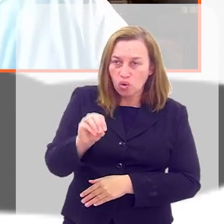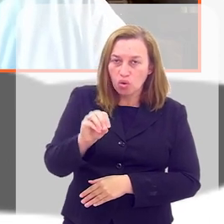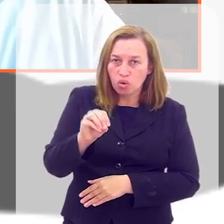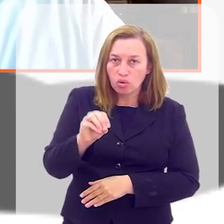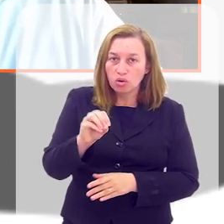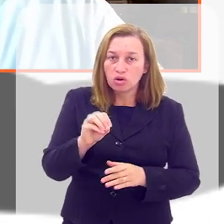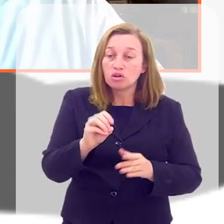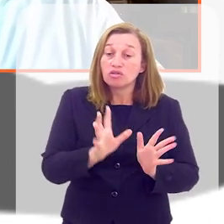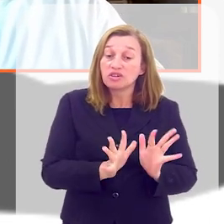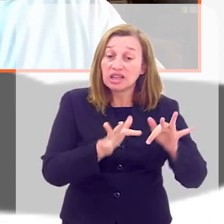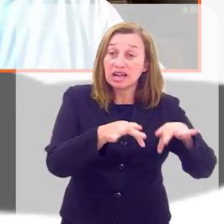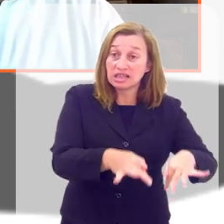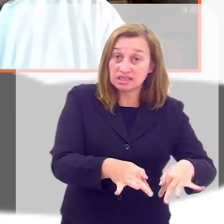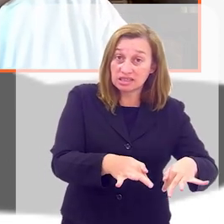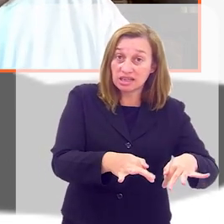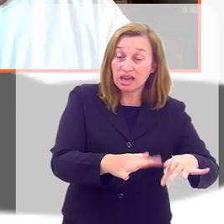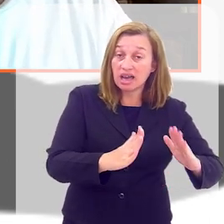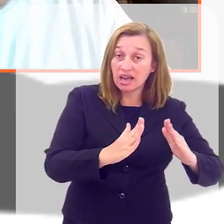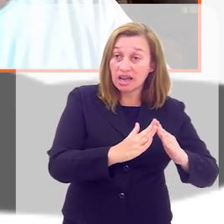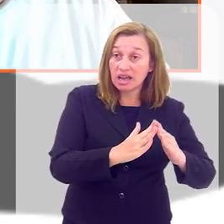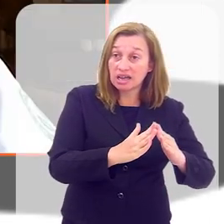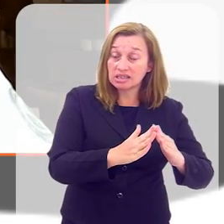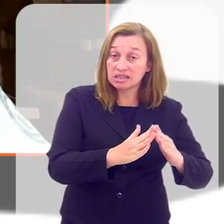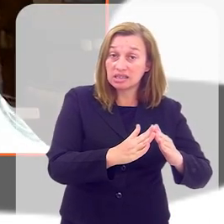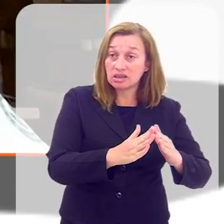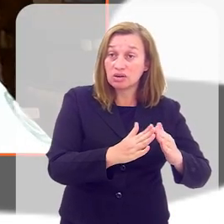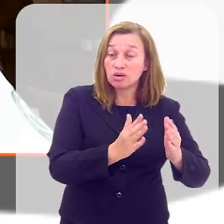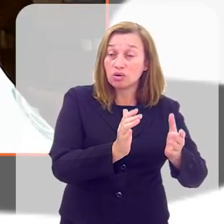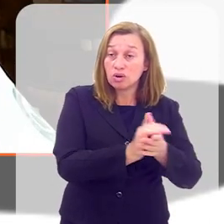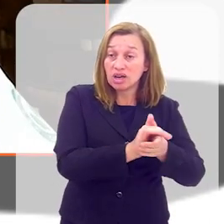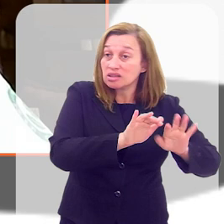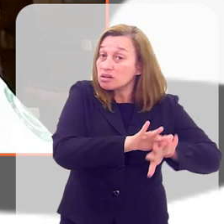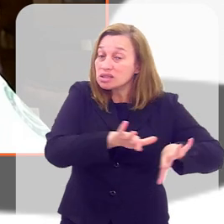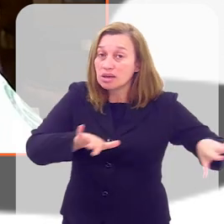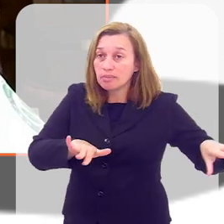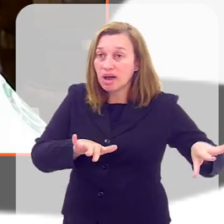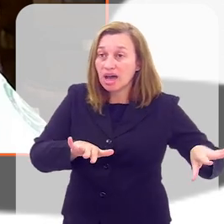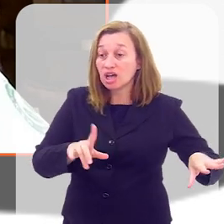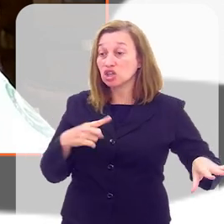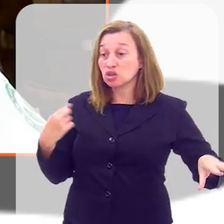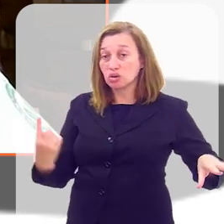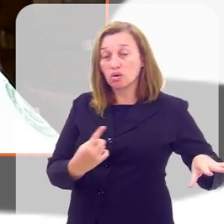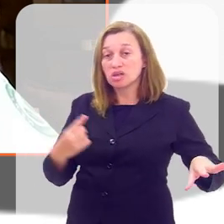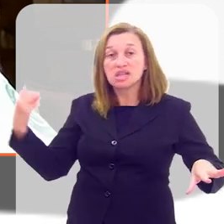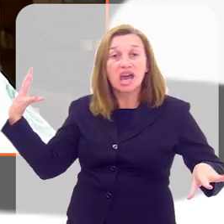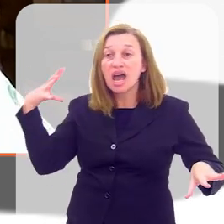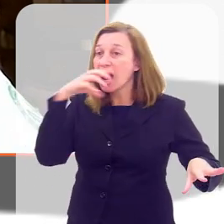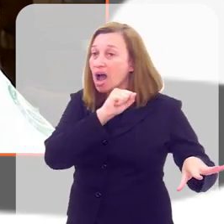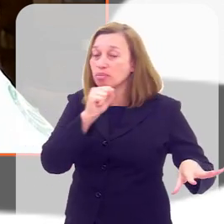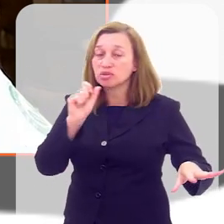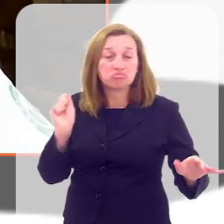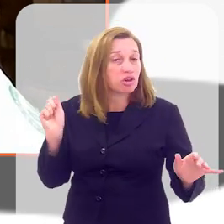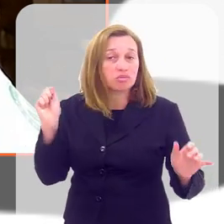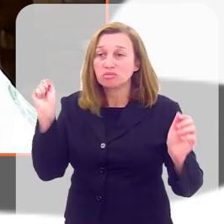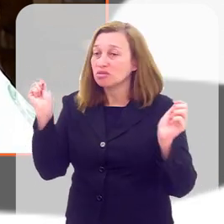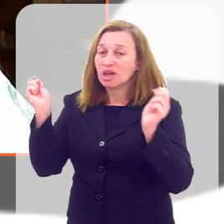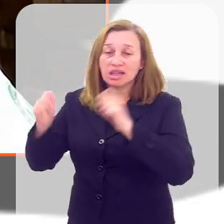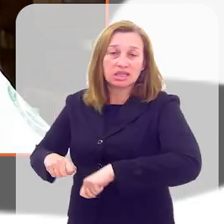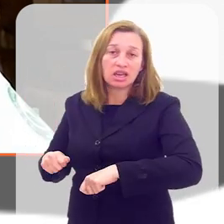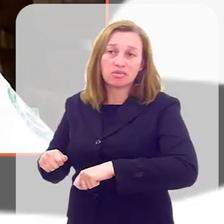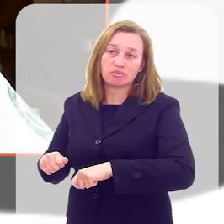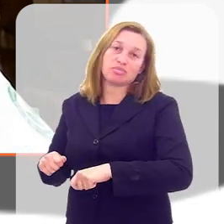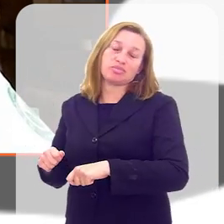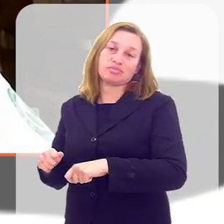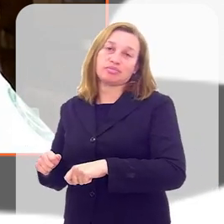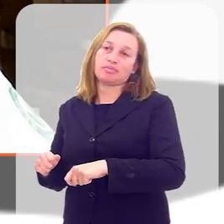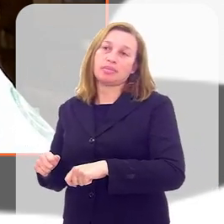pequeno né as pessoas não tem tempo nem de brigar a cobra tá pronta e então tem todas as vantagens assim